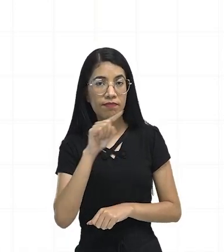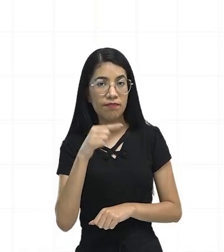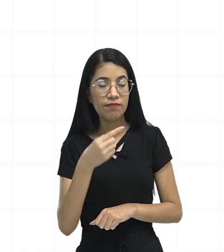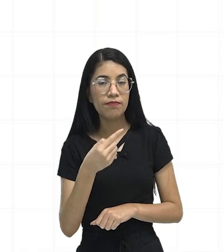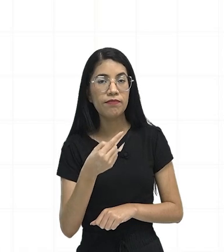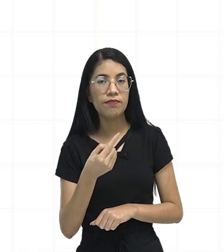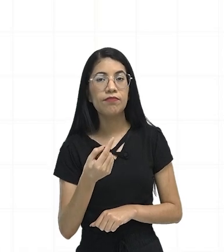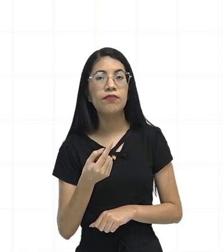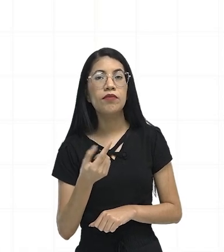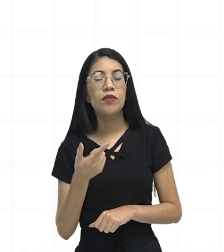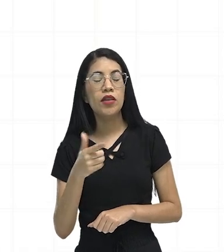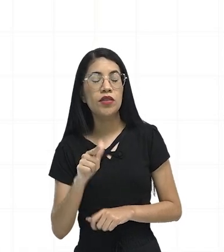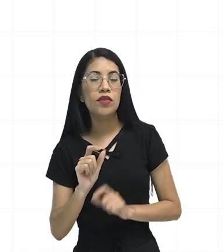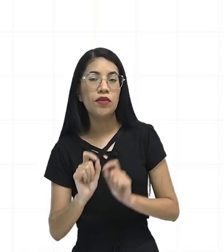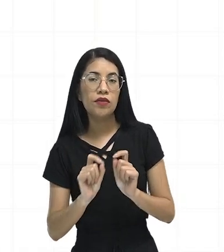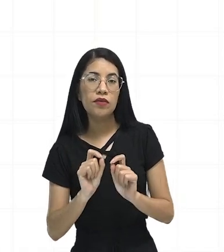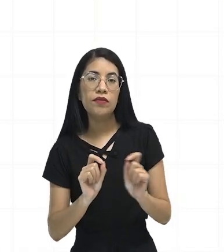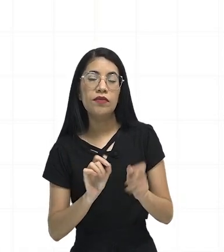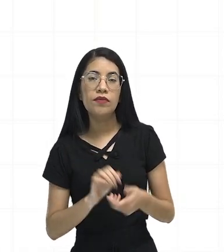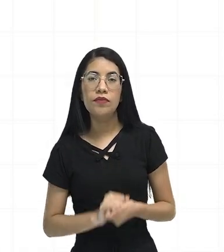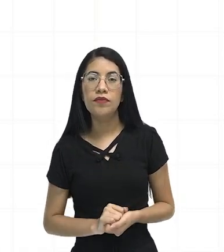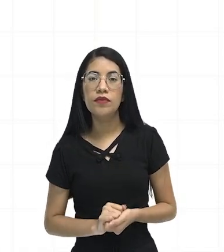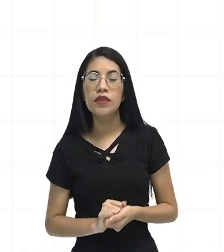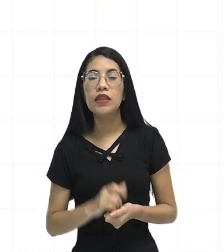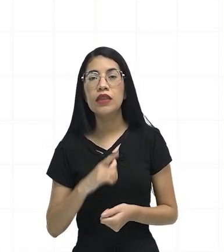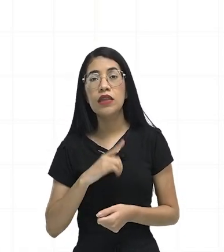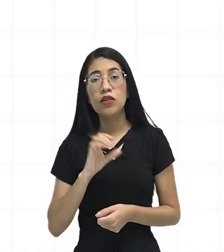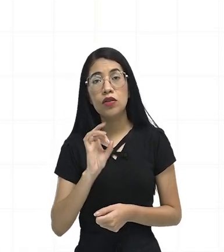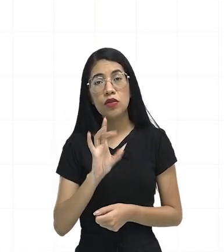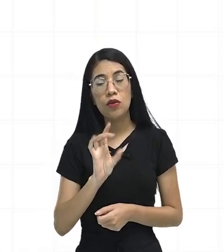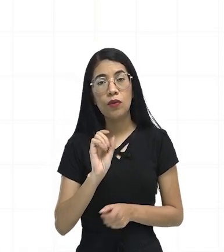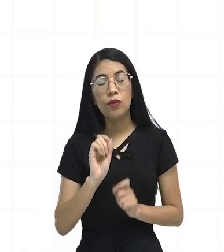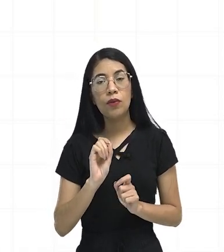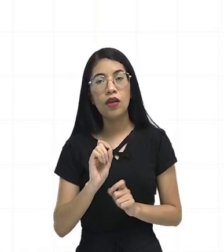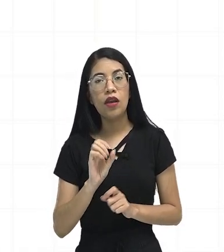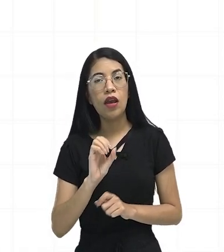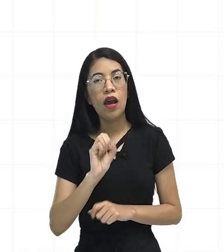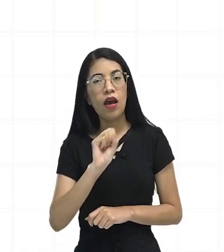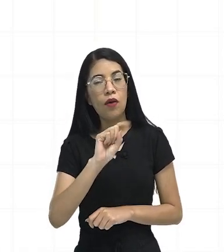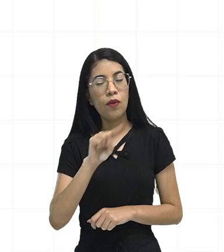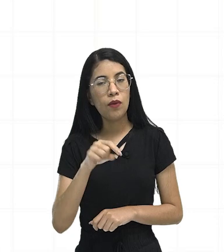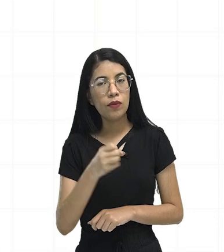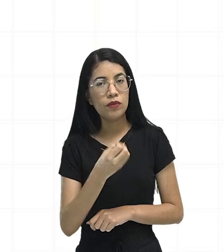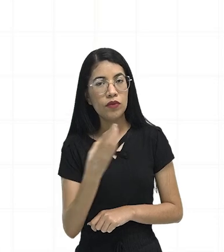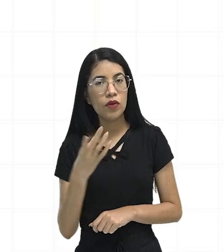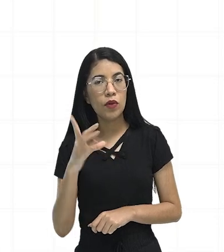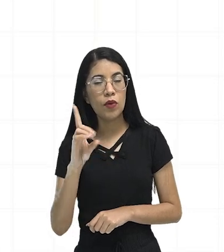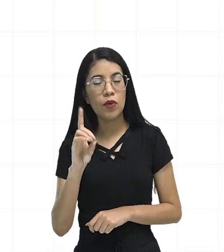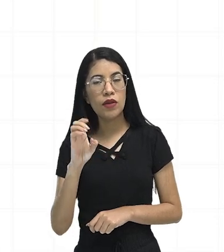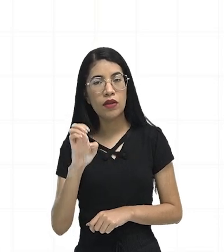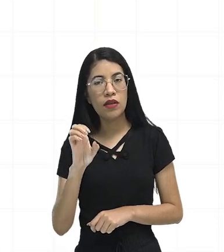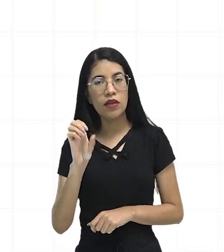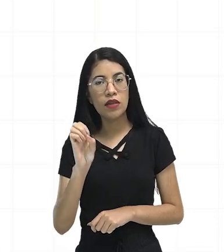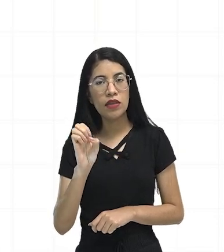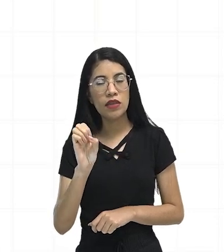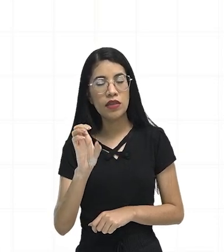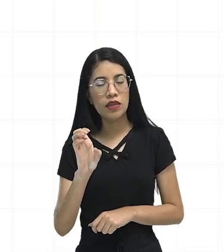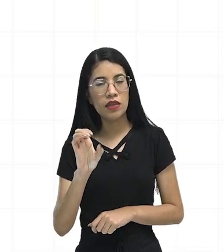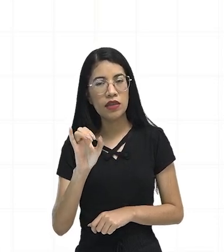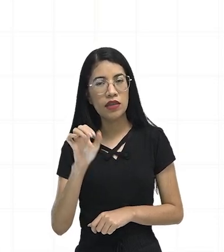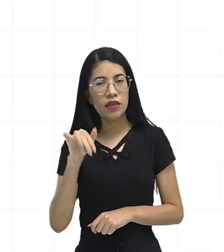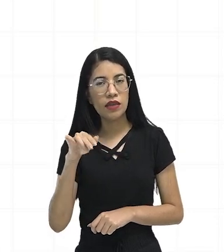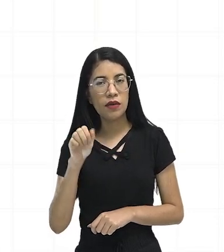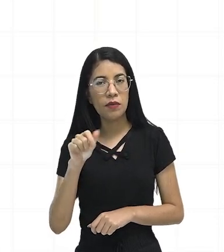vírgula, novamente, ó, depois da vírgula eu tenho somente a parte decimal. Eu não tenho nem a